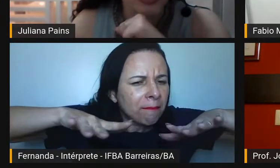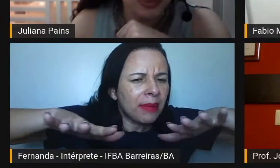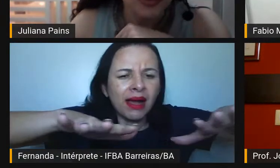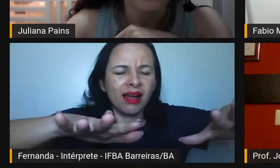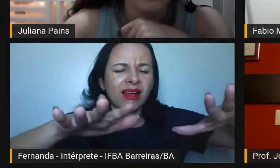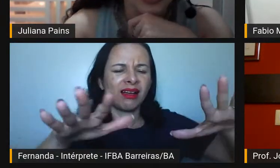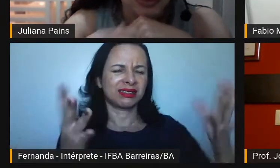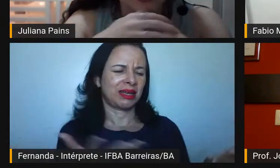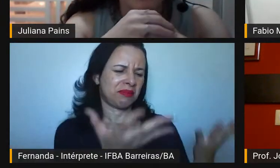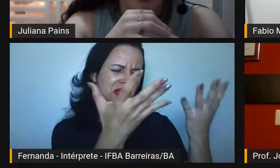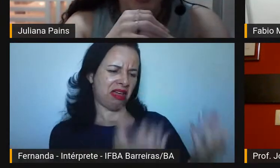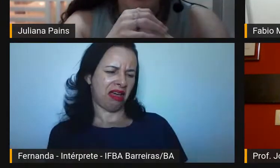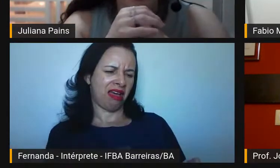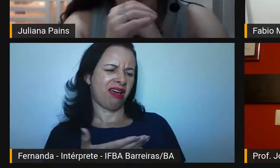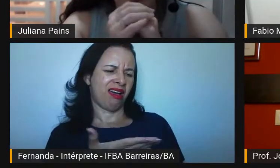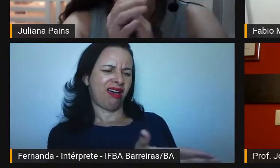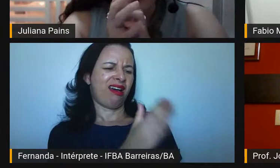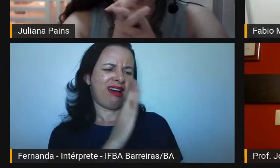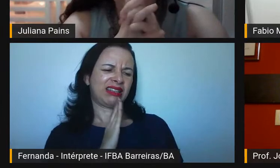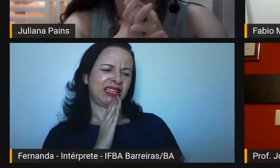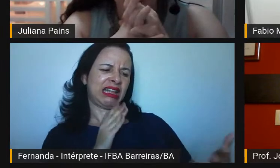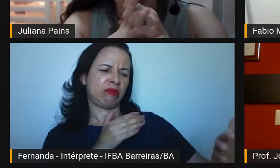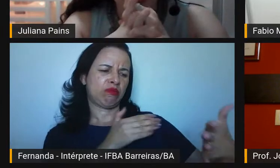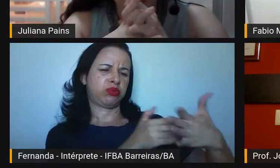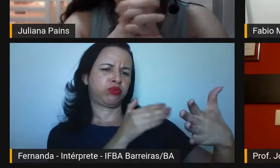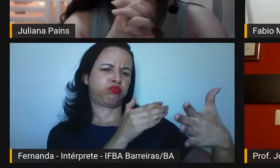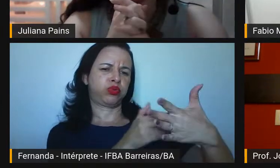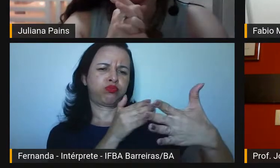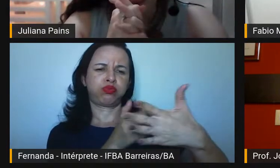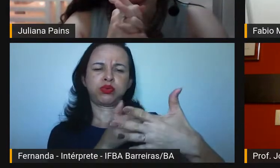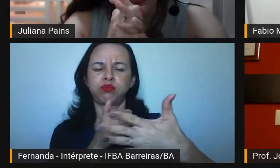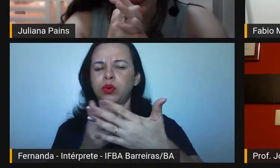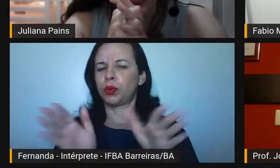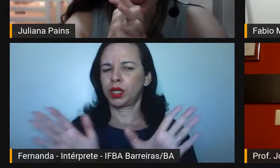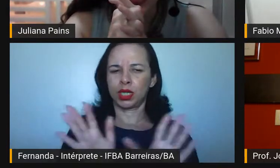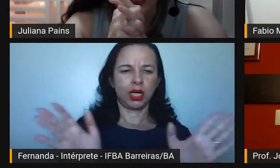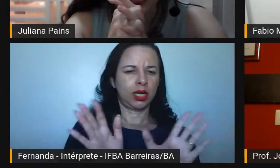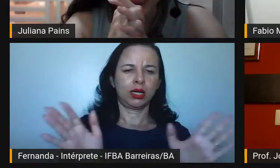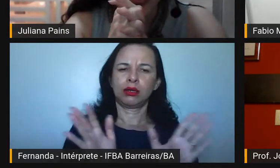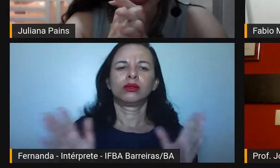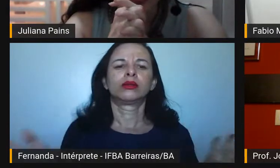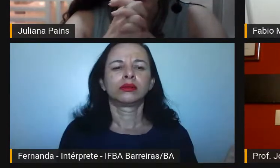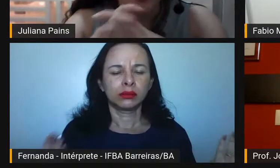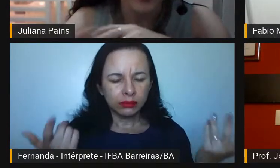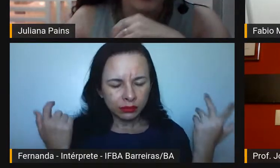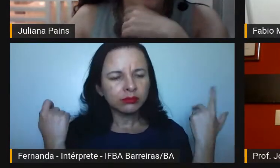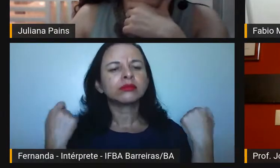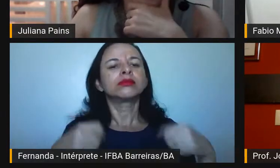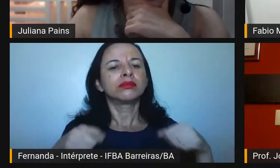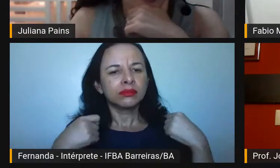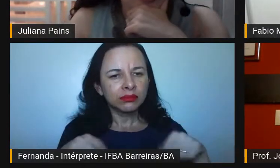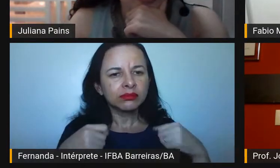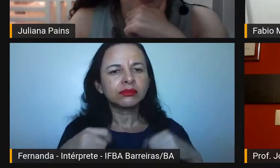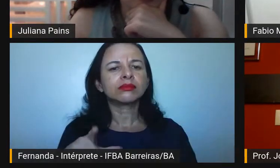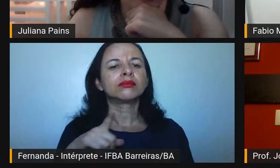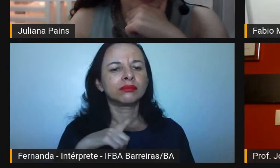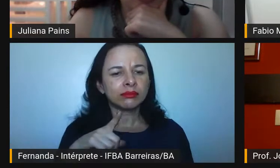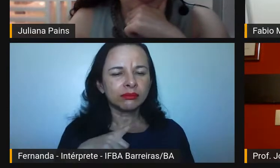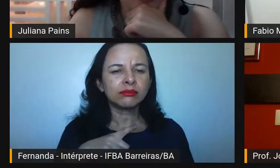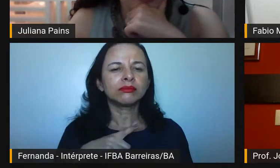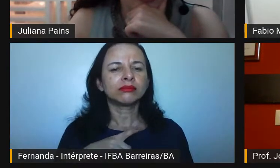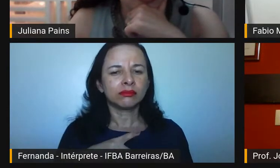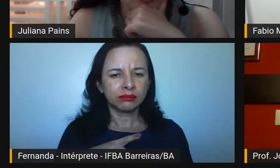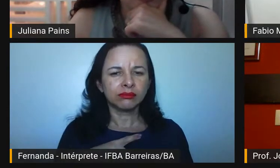acertar amarrado obstáculos não podemos e Qualquer que seja é nós podemos um dia chegar a esse local